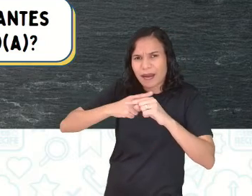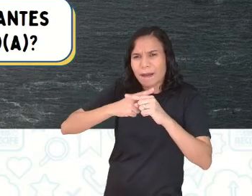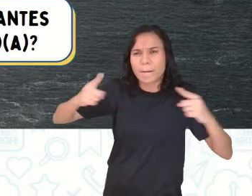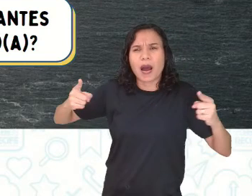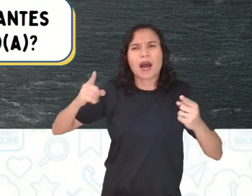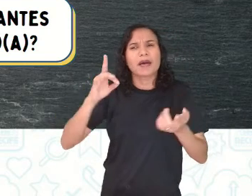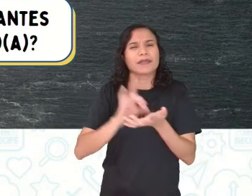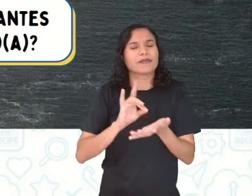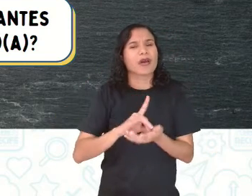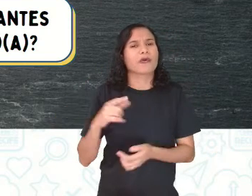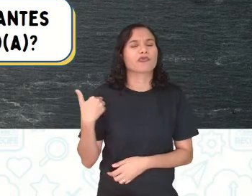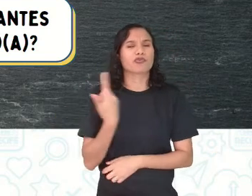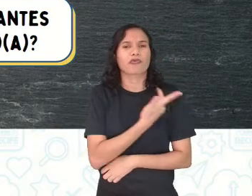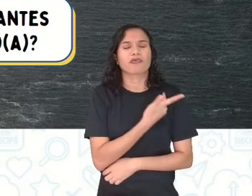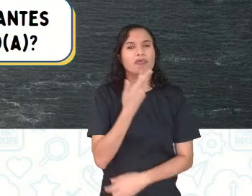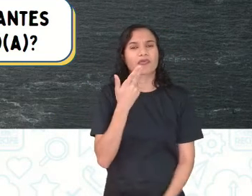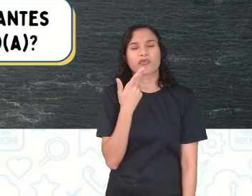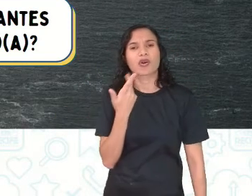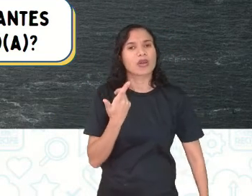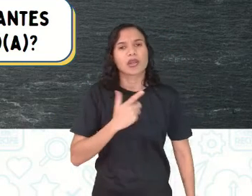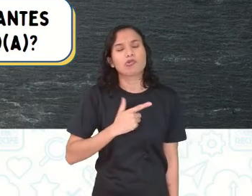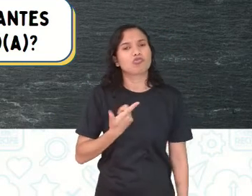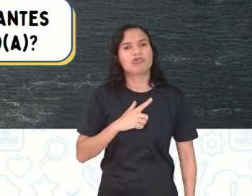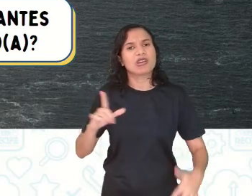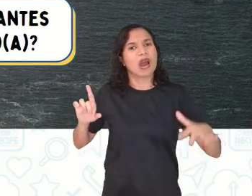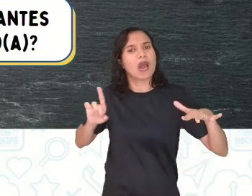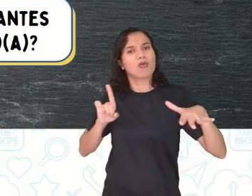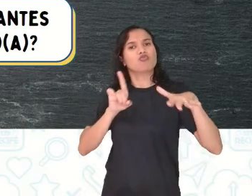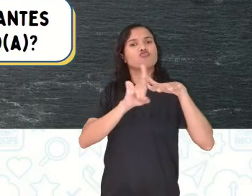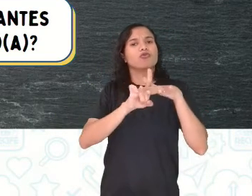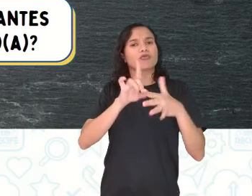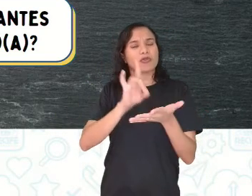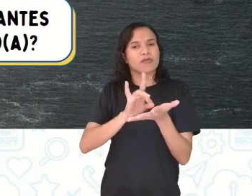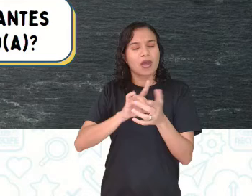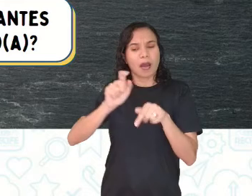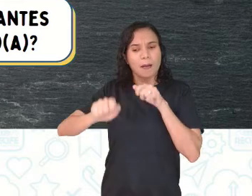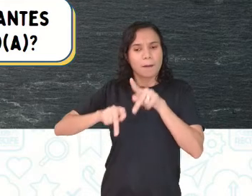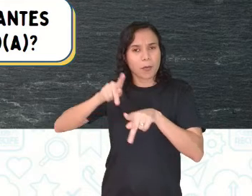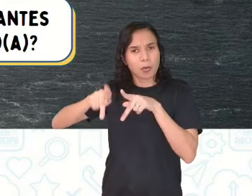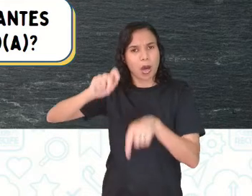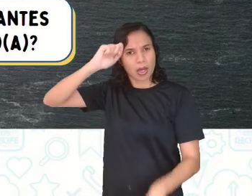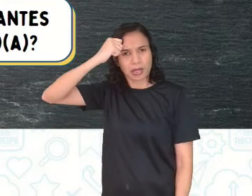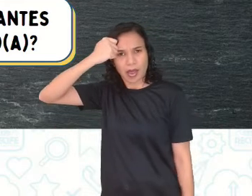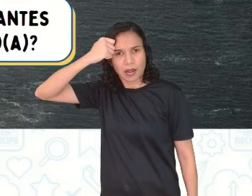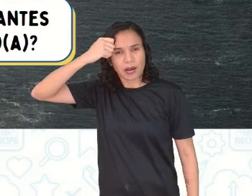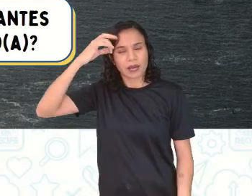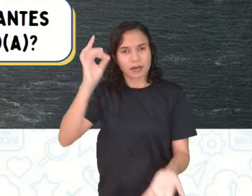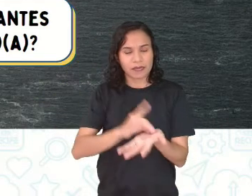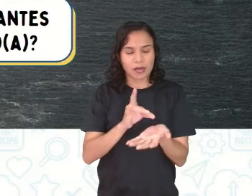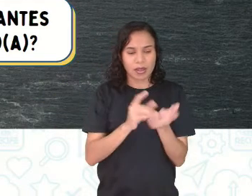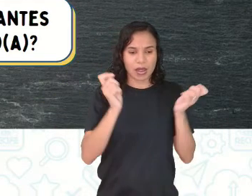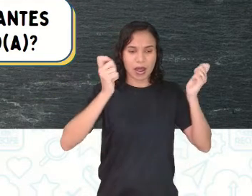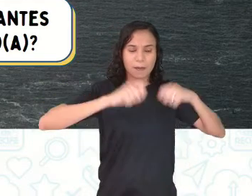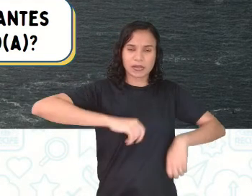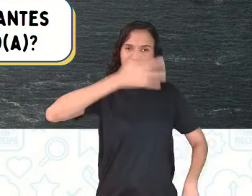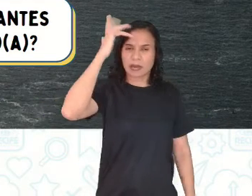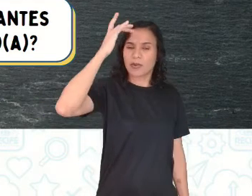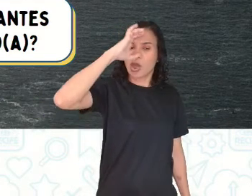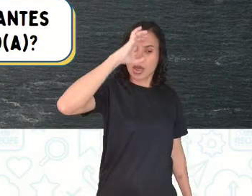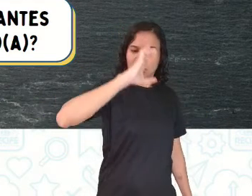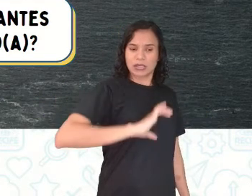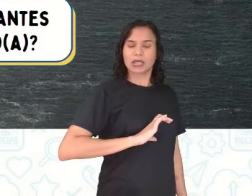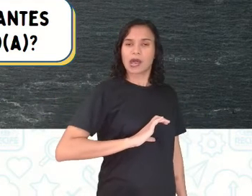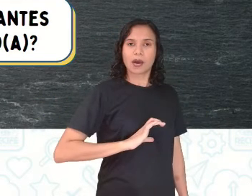gente estava falando, não inseriu a população antes escravizada na condição de cidadão ou